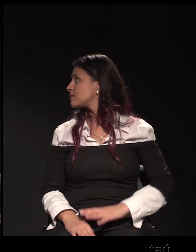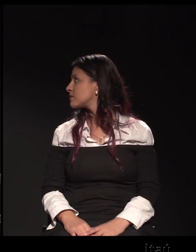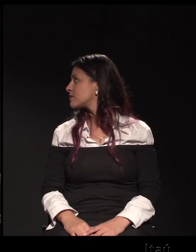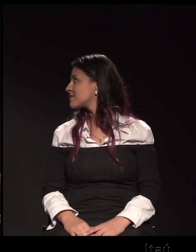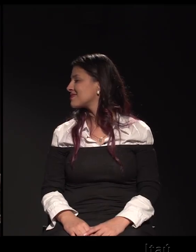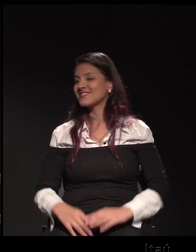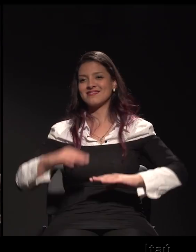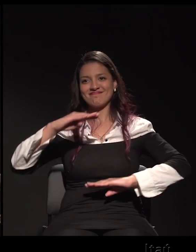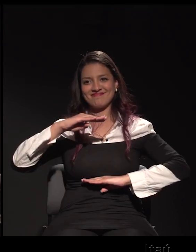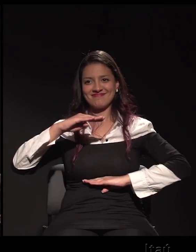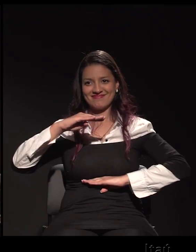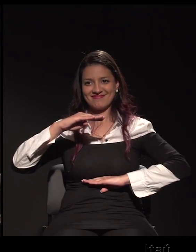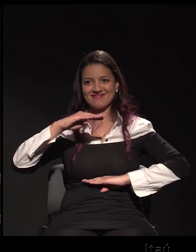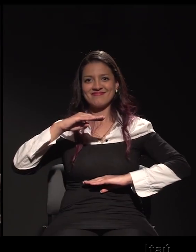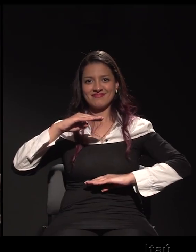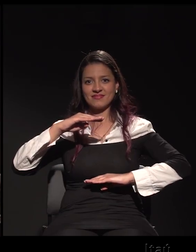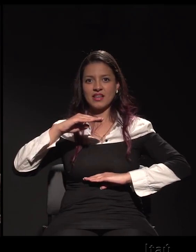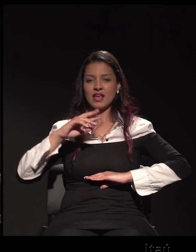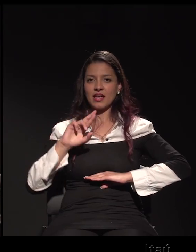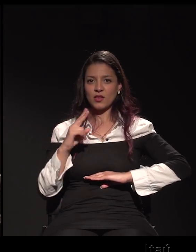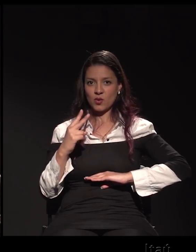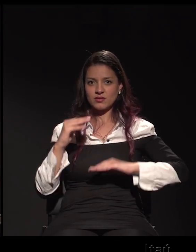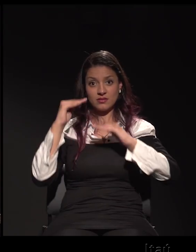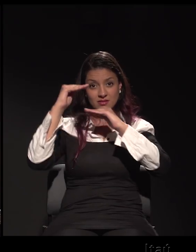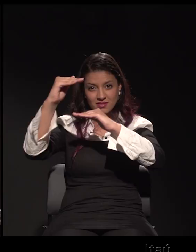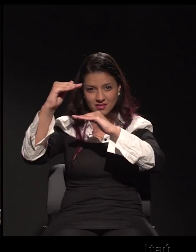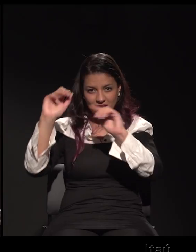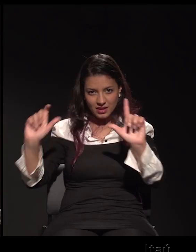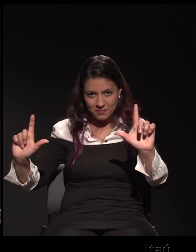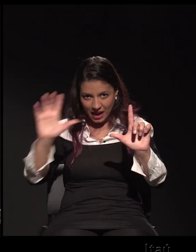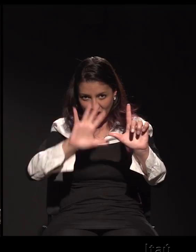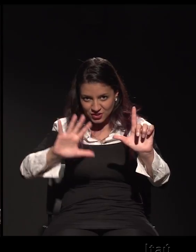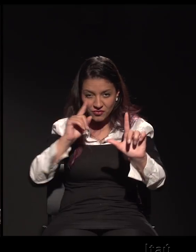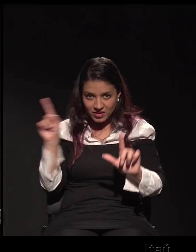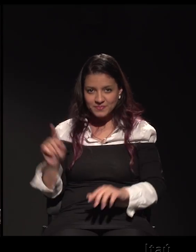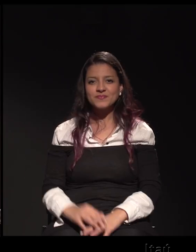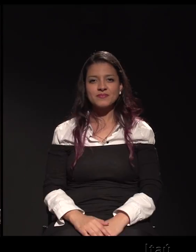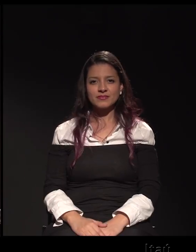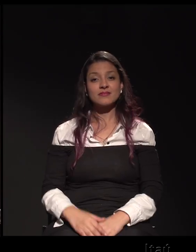Aí a gente pega esse limite aqui, R2. Vamos lá? Tu e...